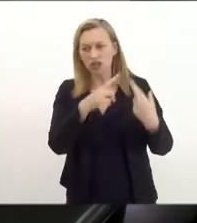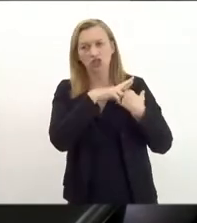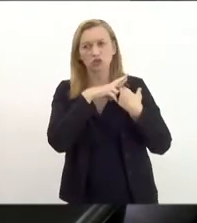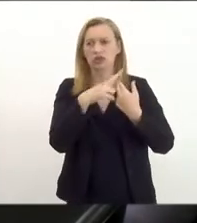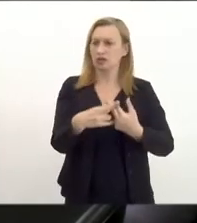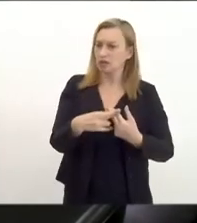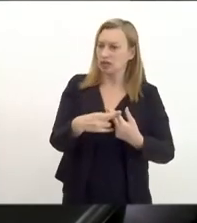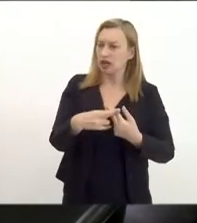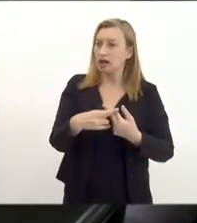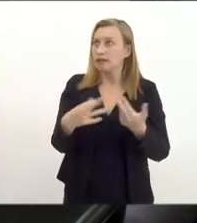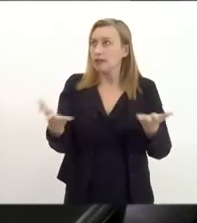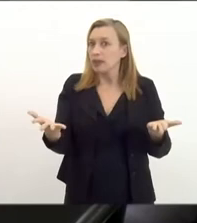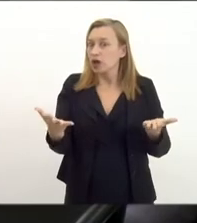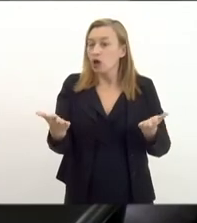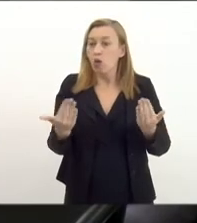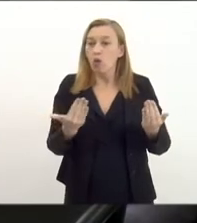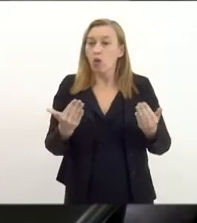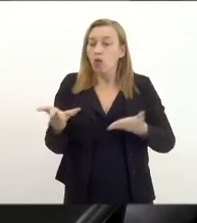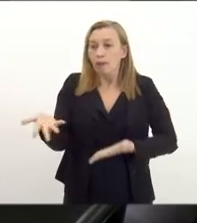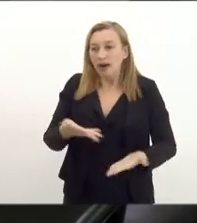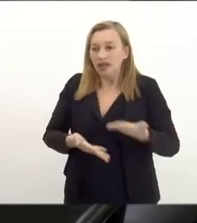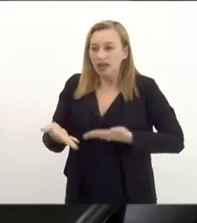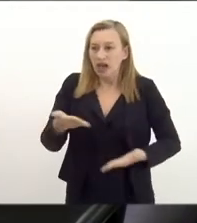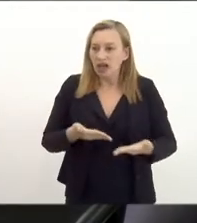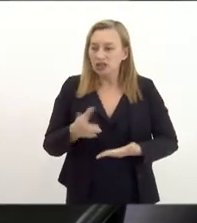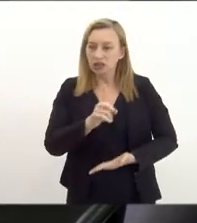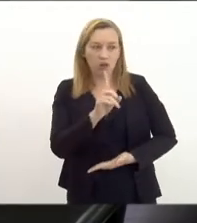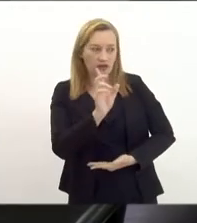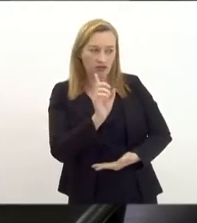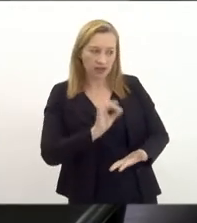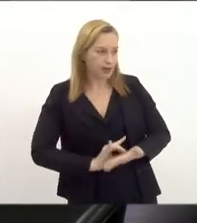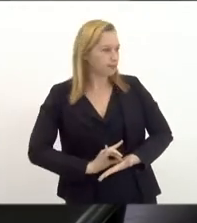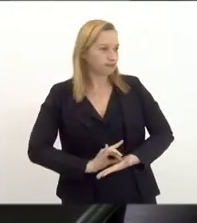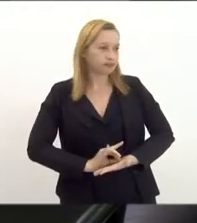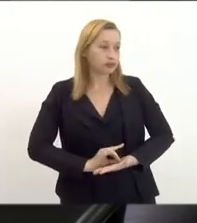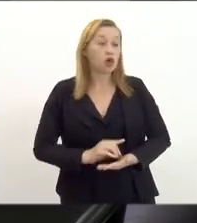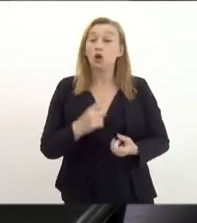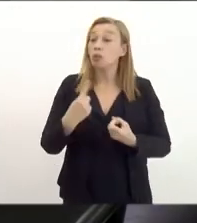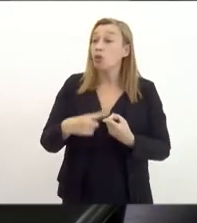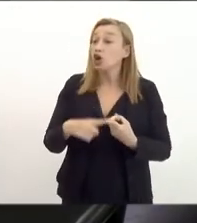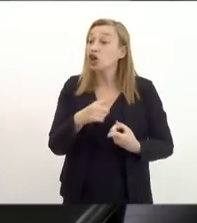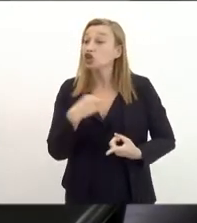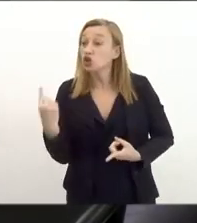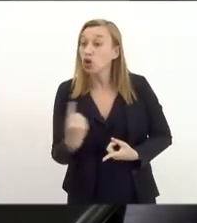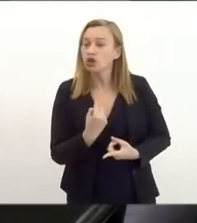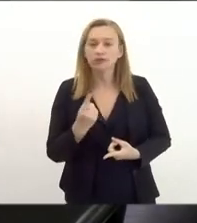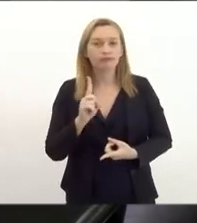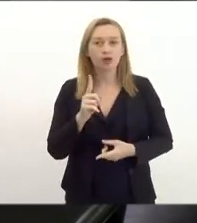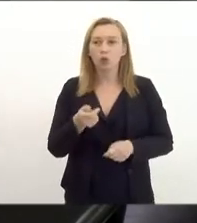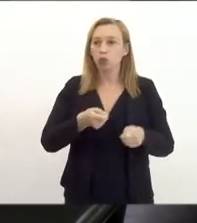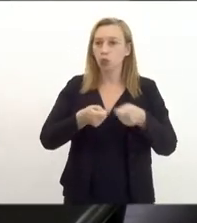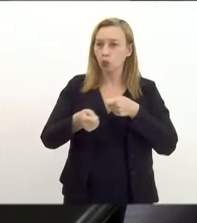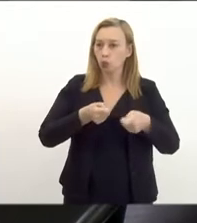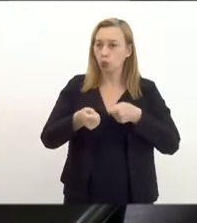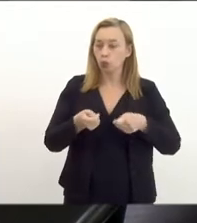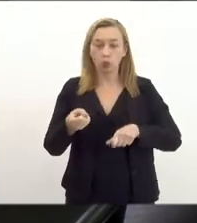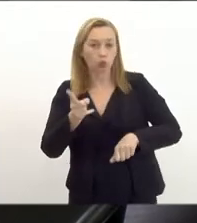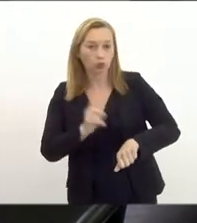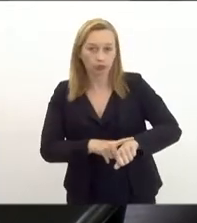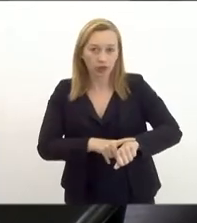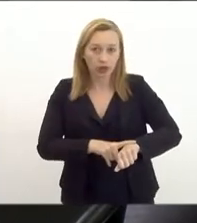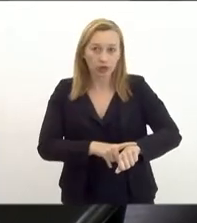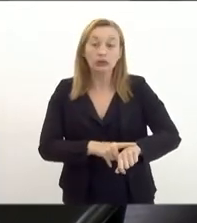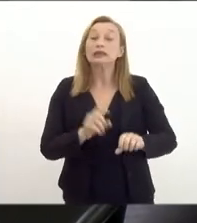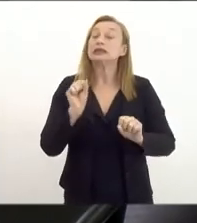responsabilidade é compartilhadas isso não é verdade porque nós não controlámos o tempo